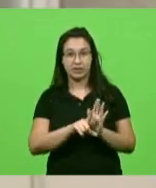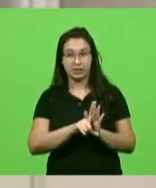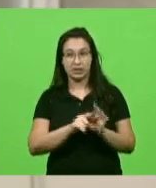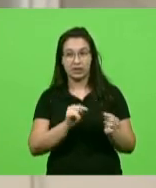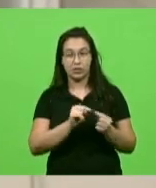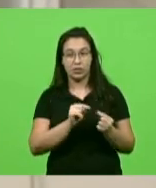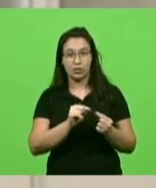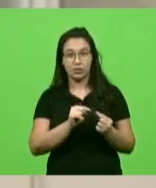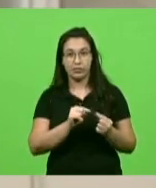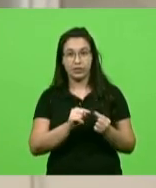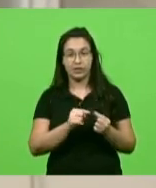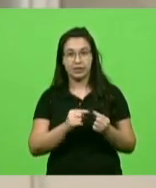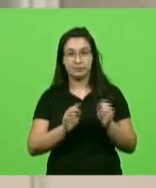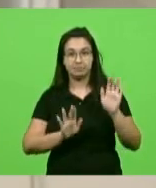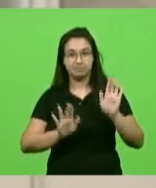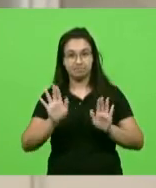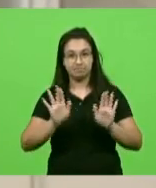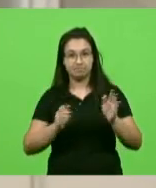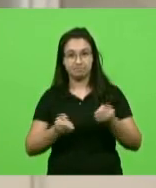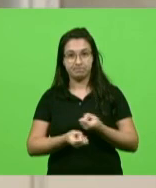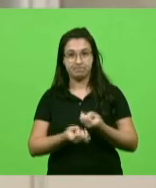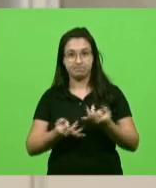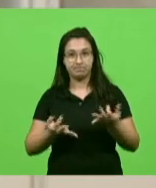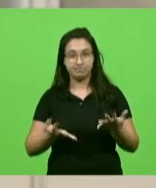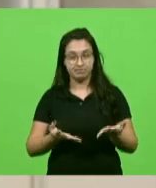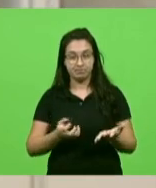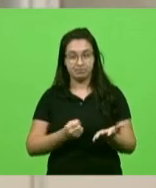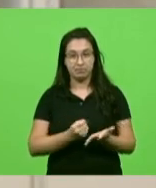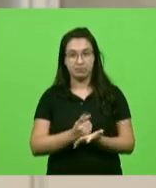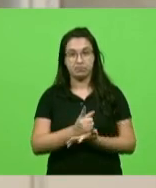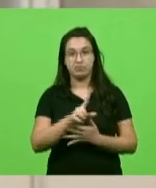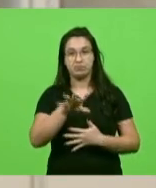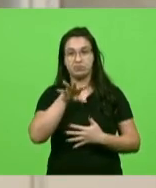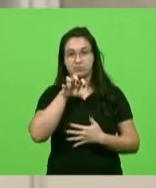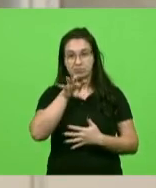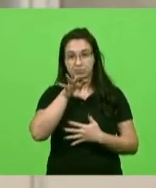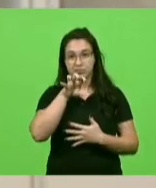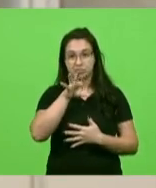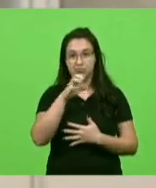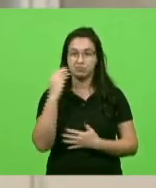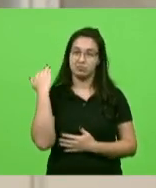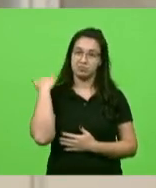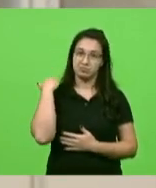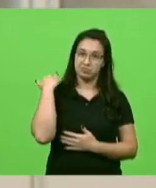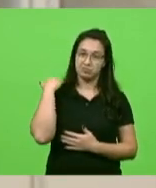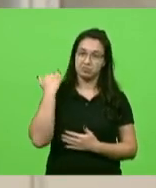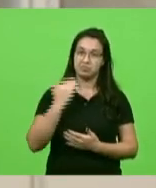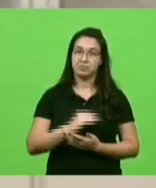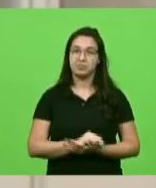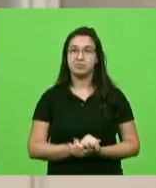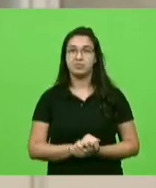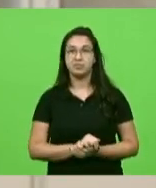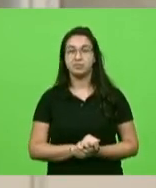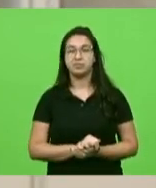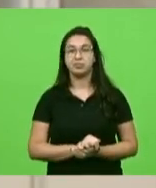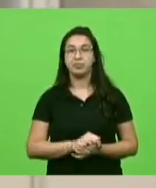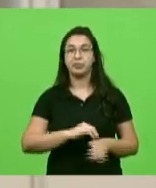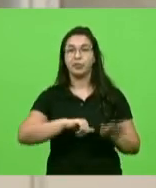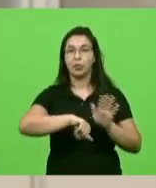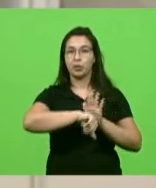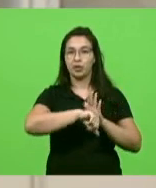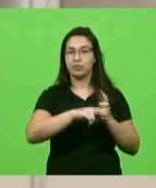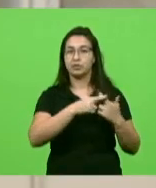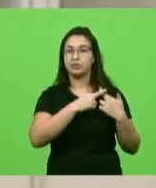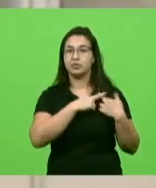de licitação para a compra dos respiradores Mecânicos o crime de